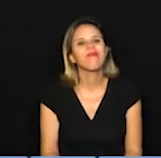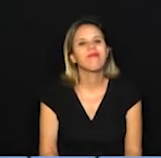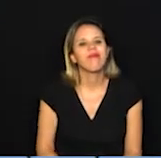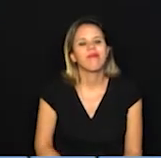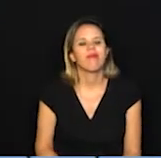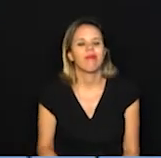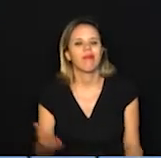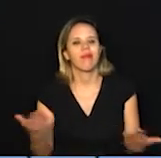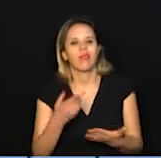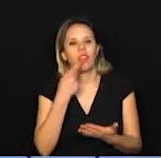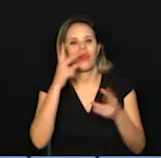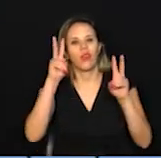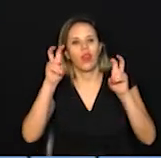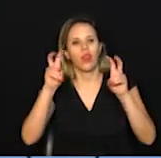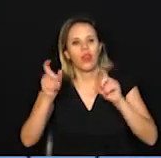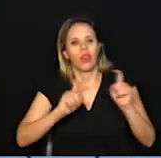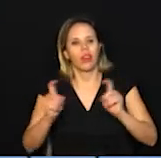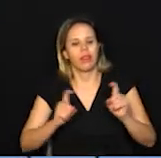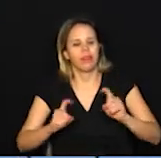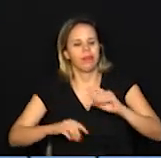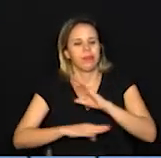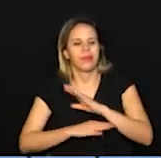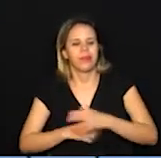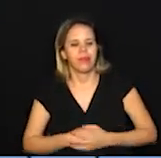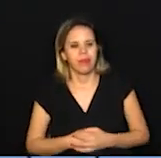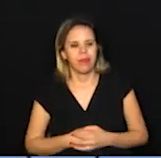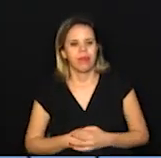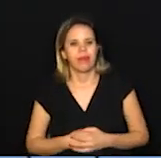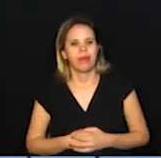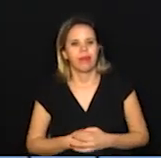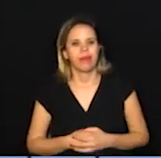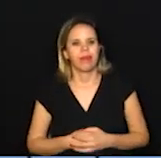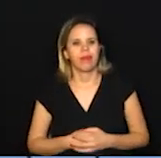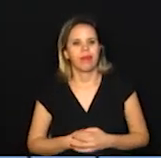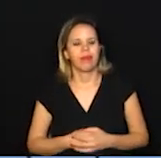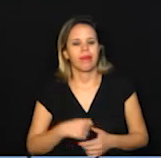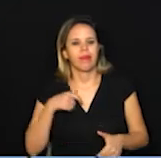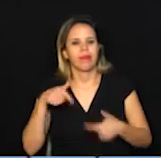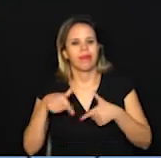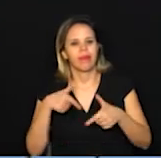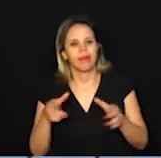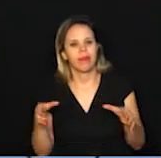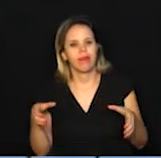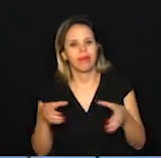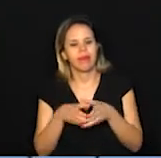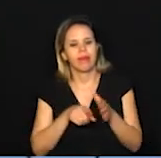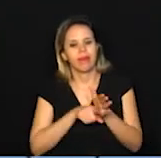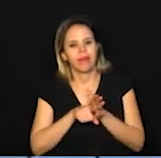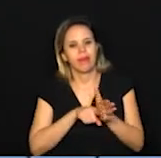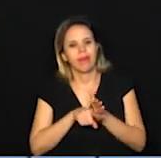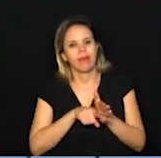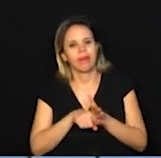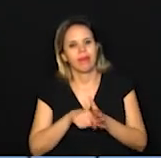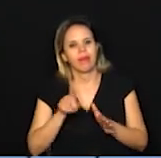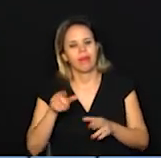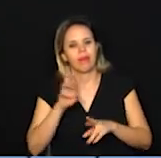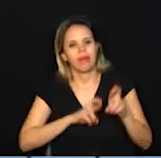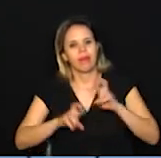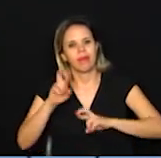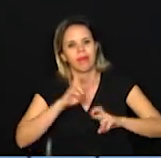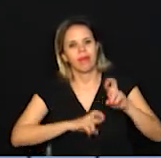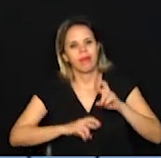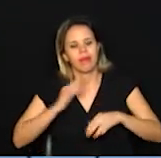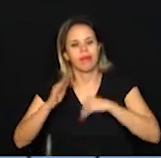E agora vamos falar de reuniões aqui na Câmara. Desta vez é o trabalho da Comissão de Estudos que analisa